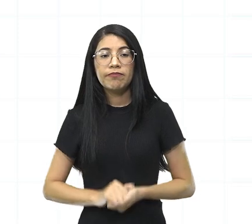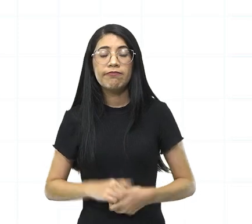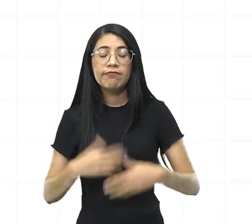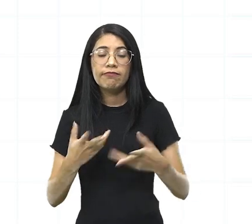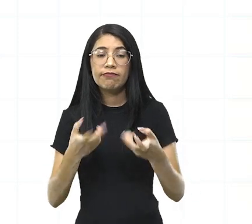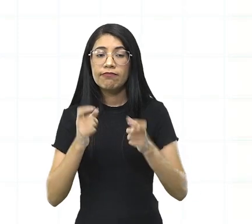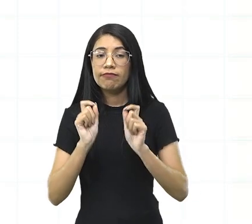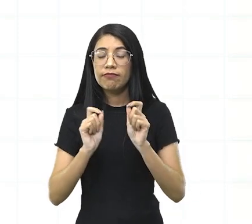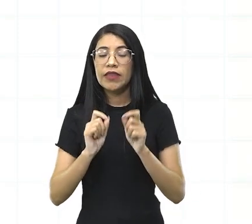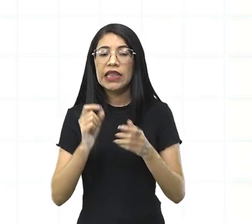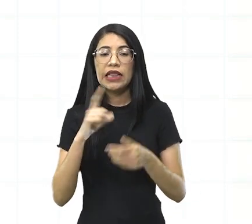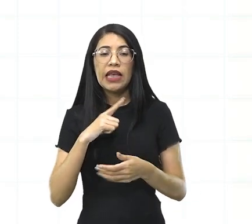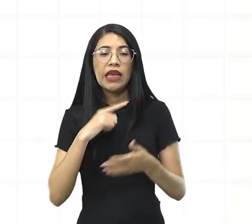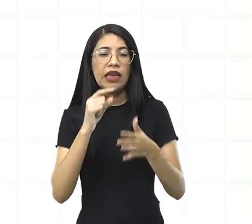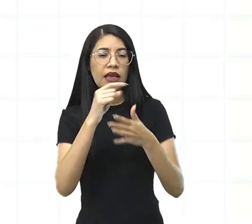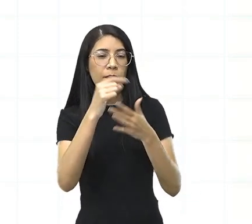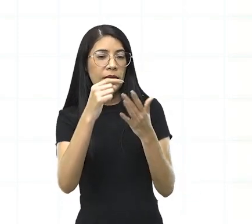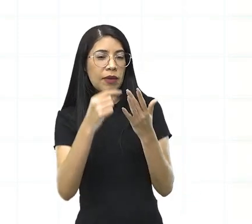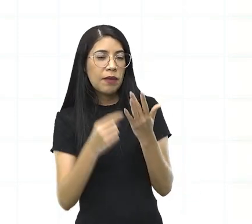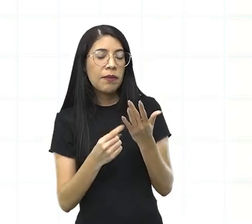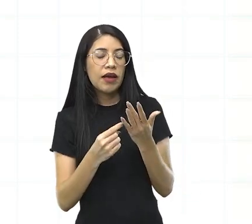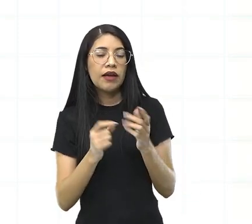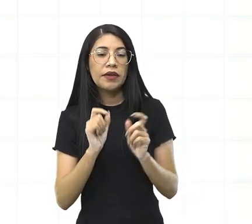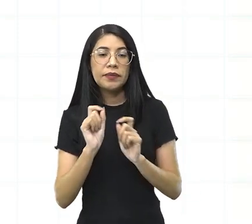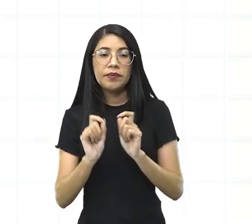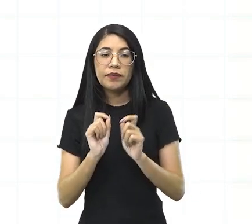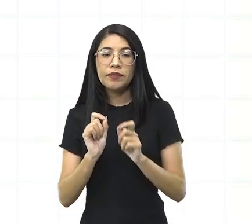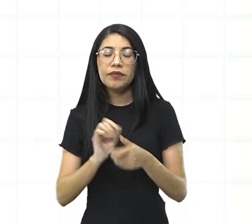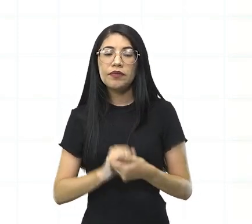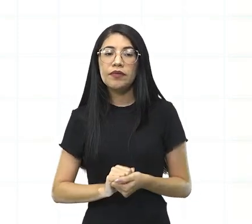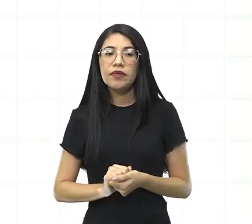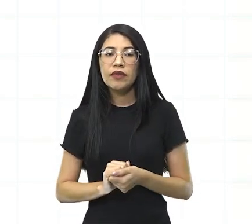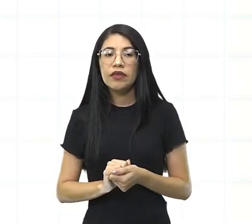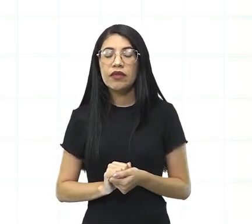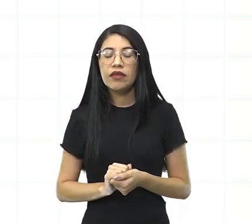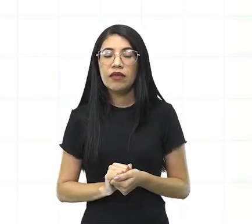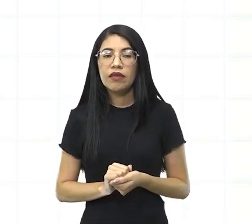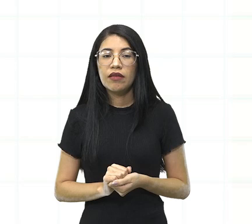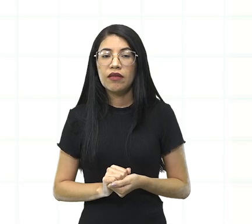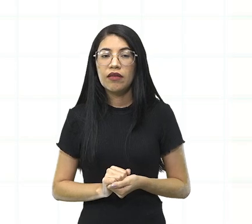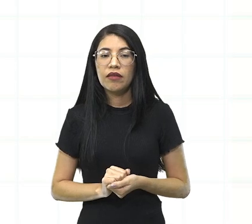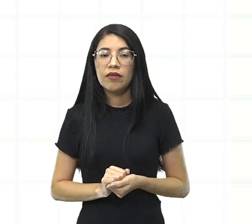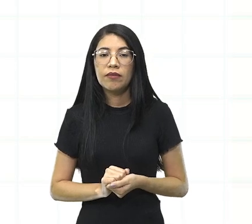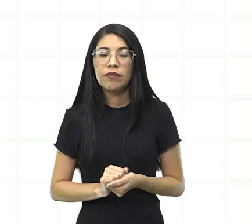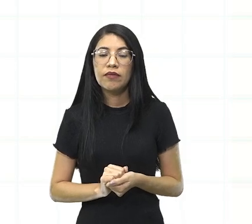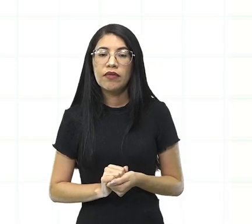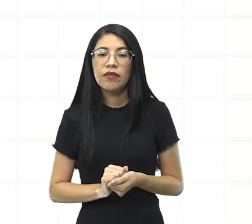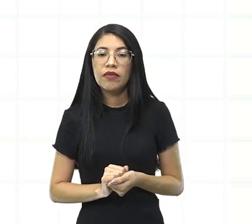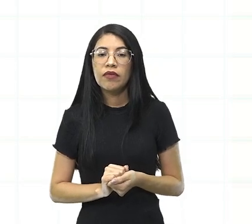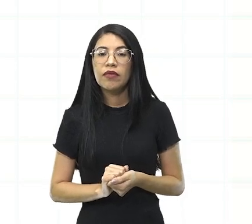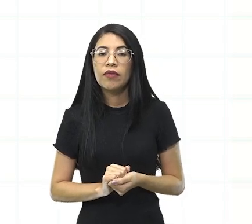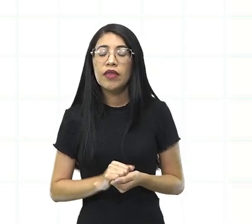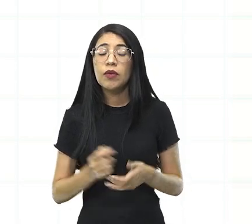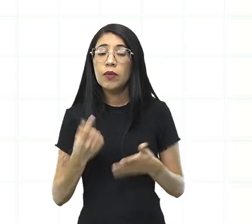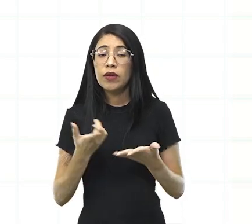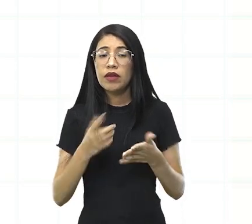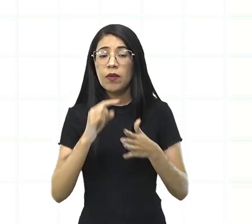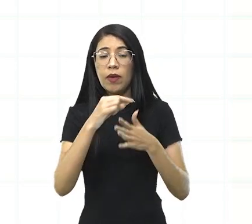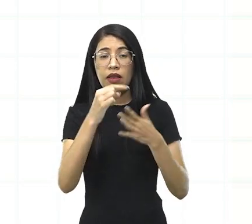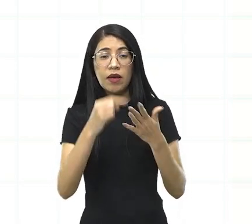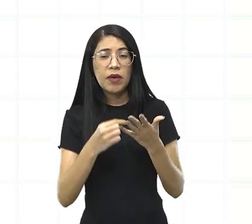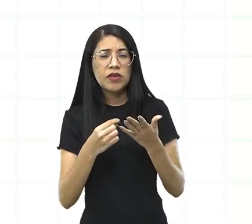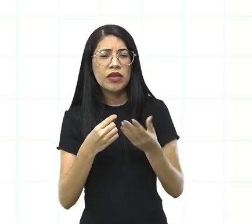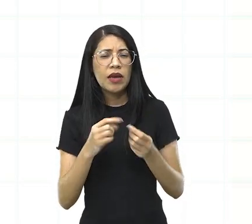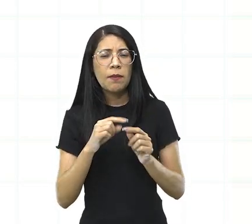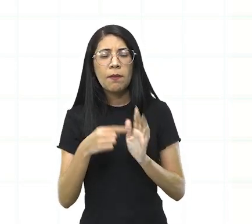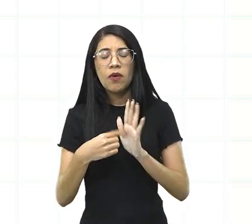aqui comigo, tem alguns elementos, né, nesse pequeno parágrafo que dão já a ideia aí do que é, qual é